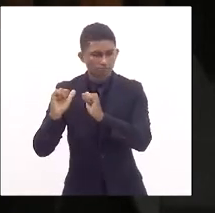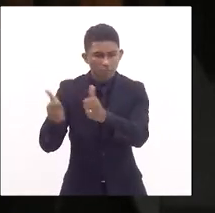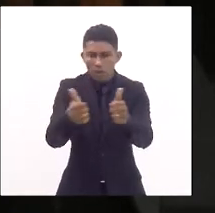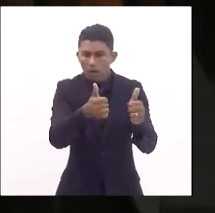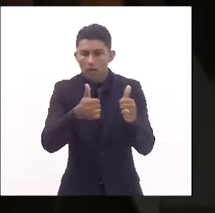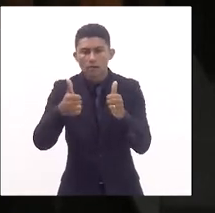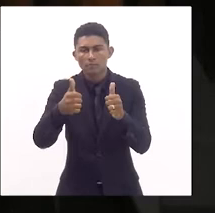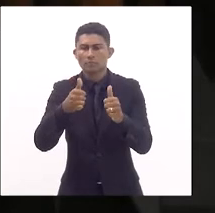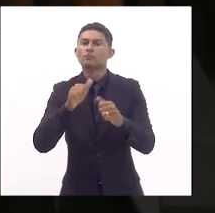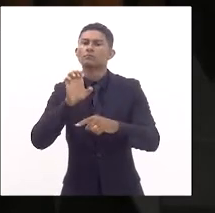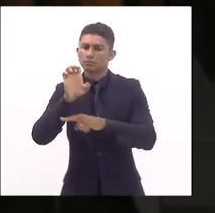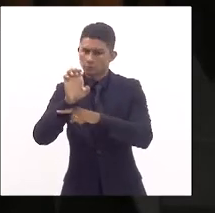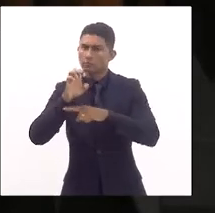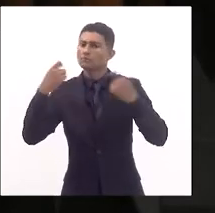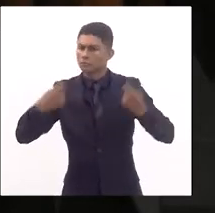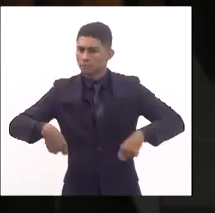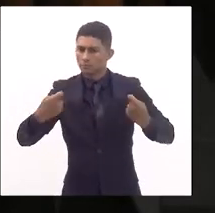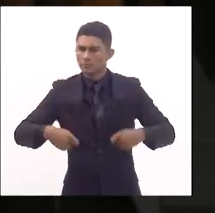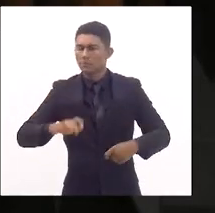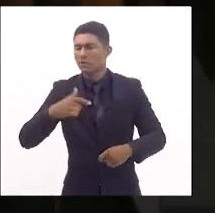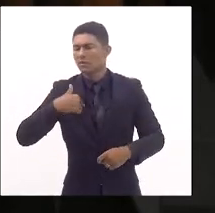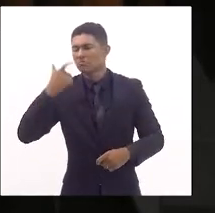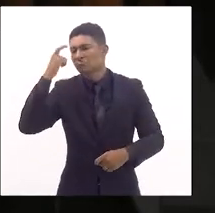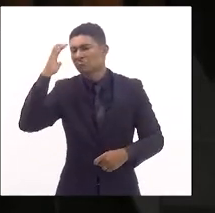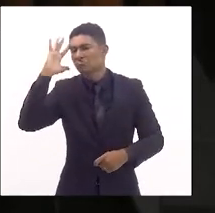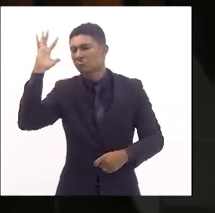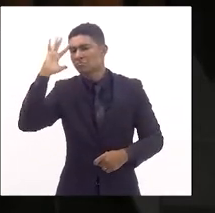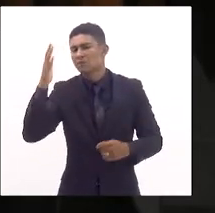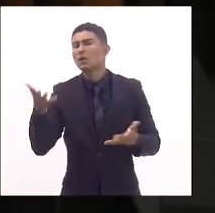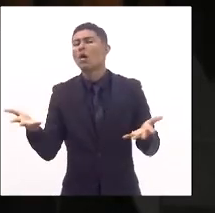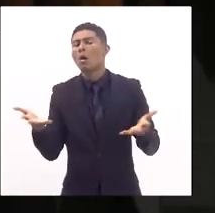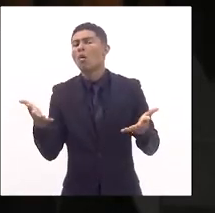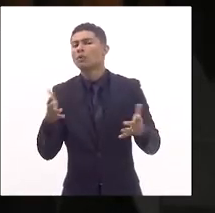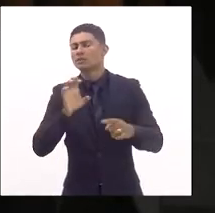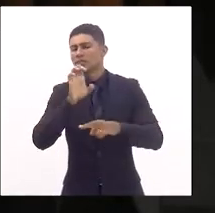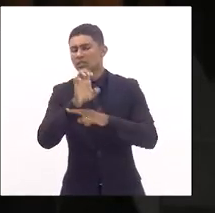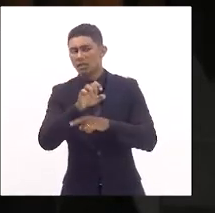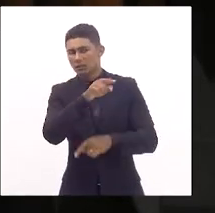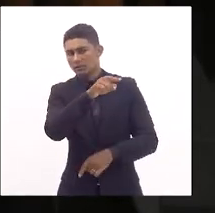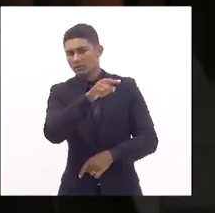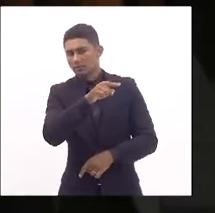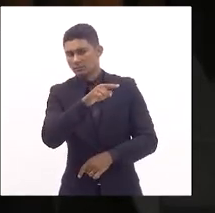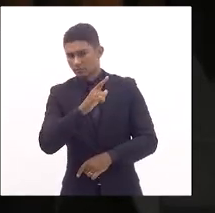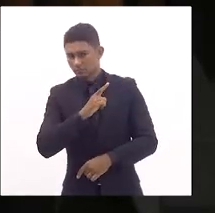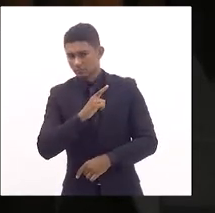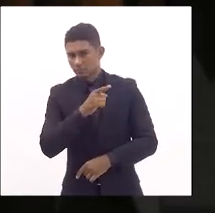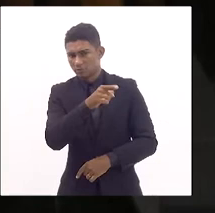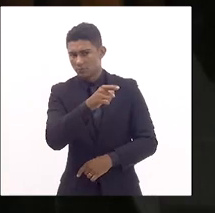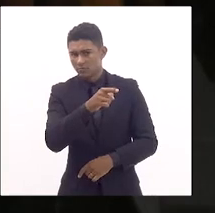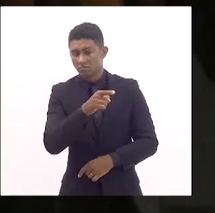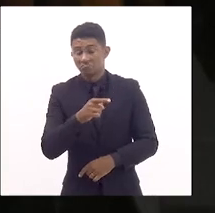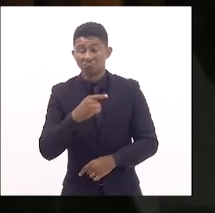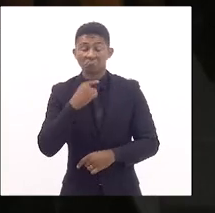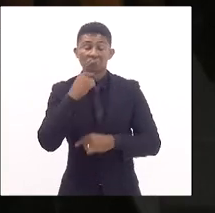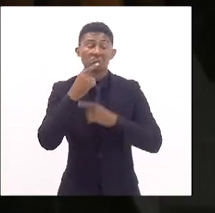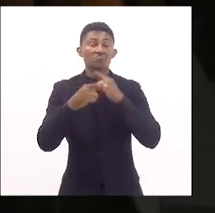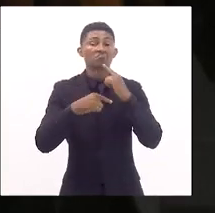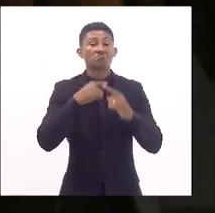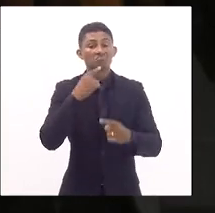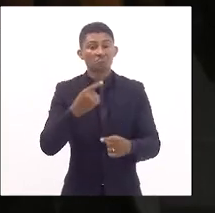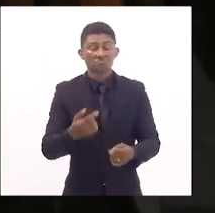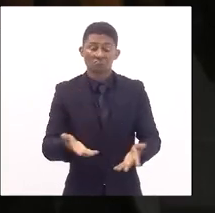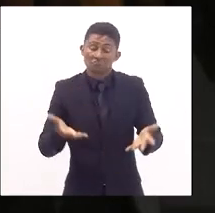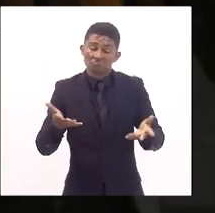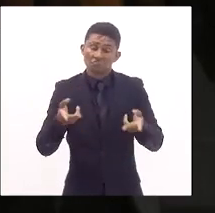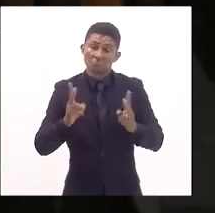pergunte será que é isso que está acontecendo nos tempos atuais fica dúvida e